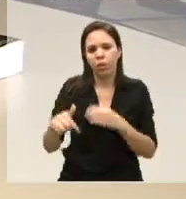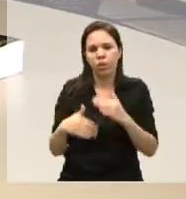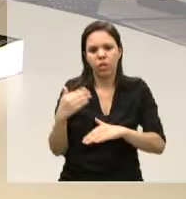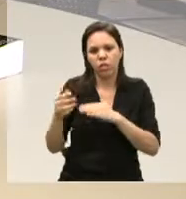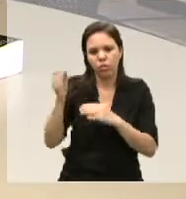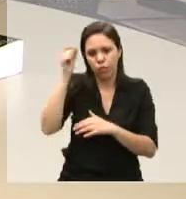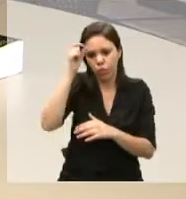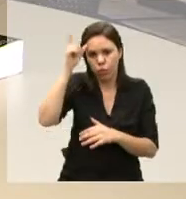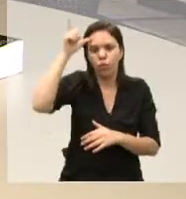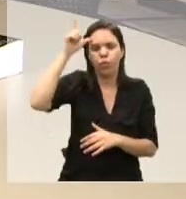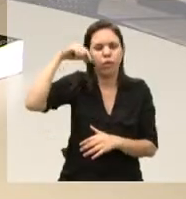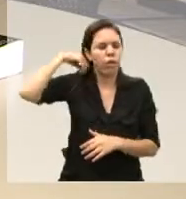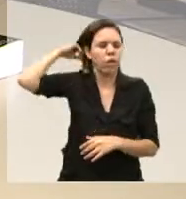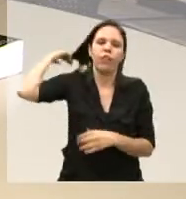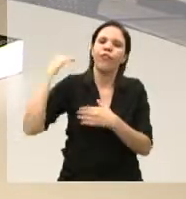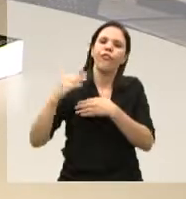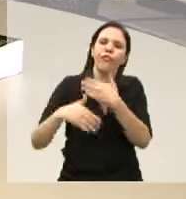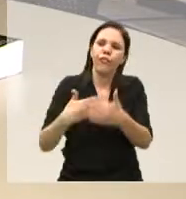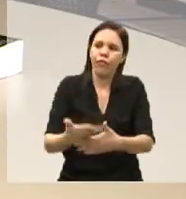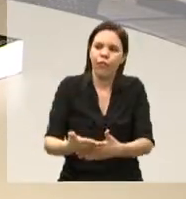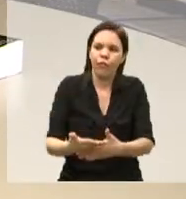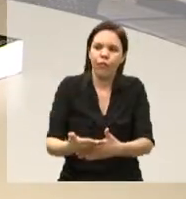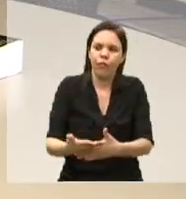gente passa daquela fase